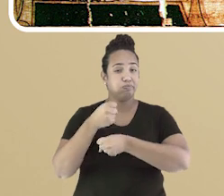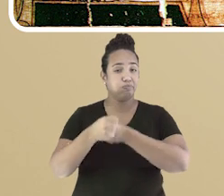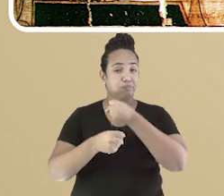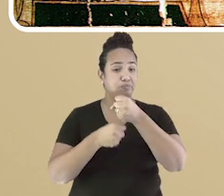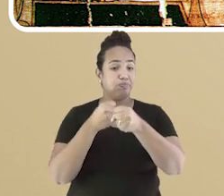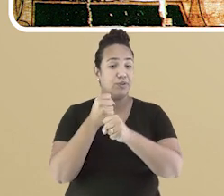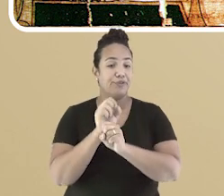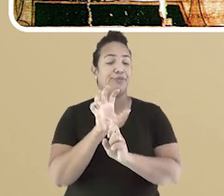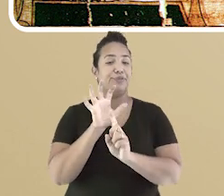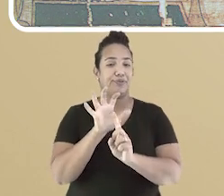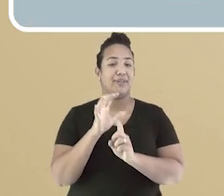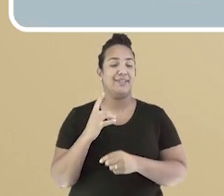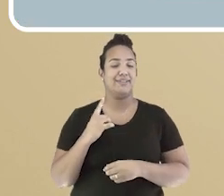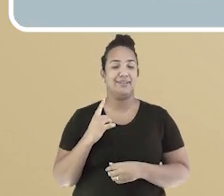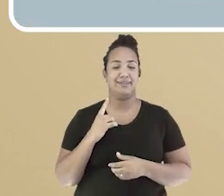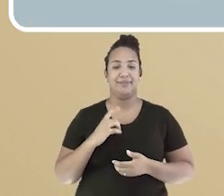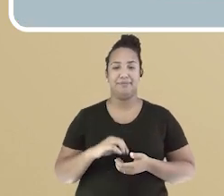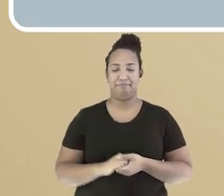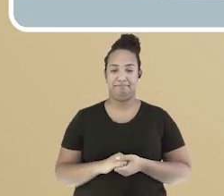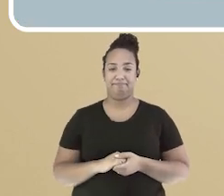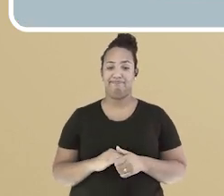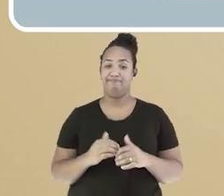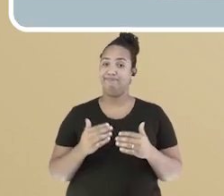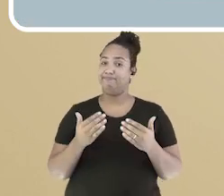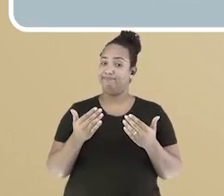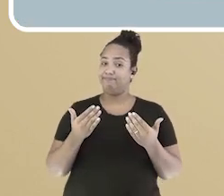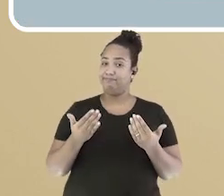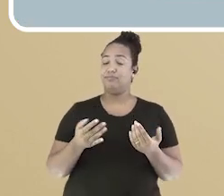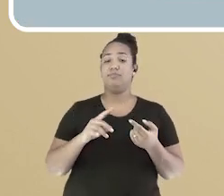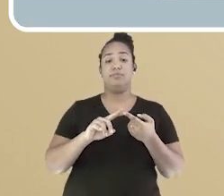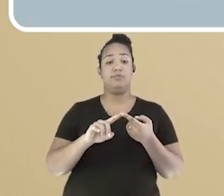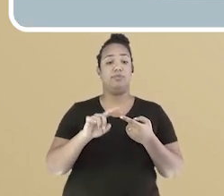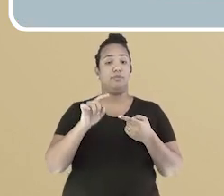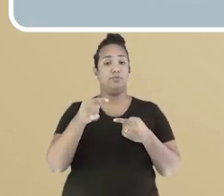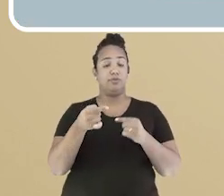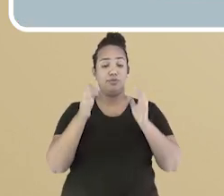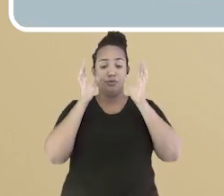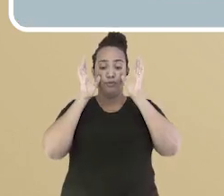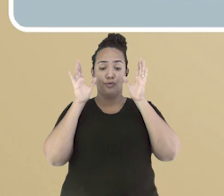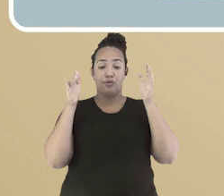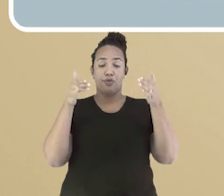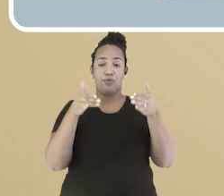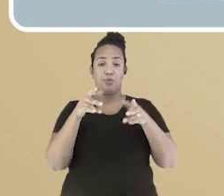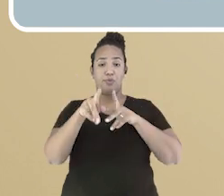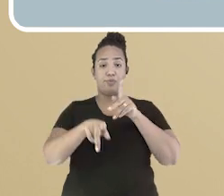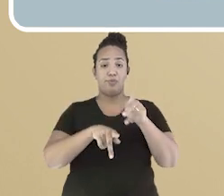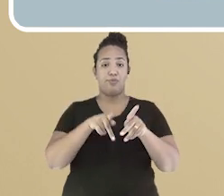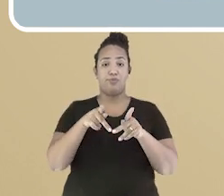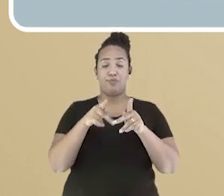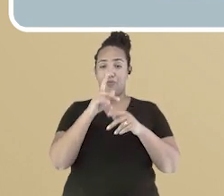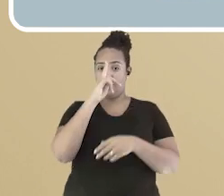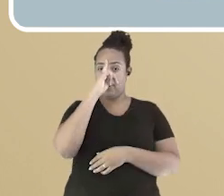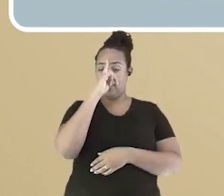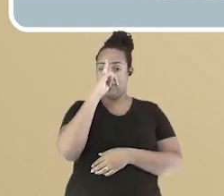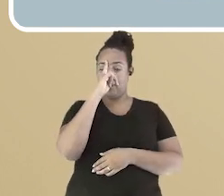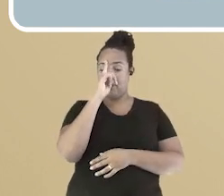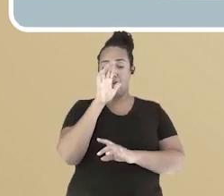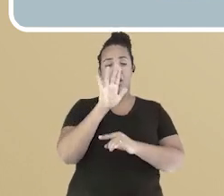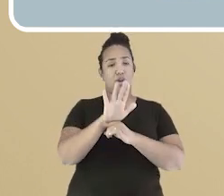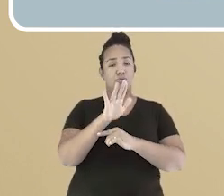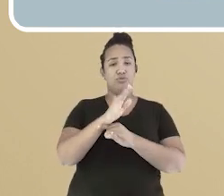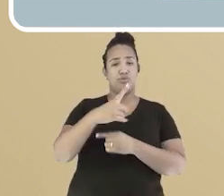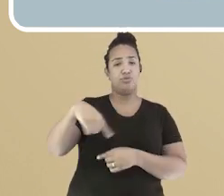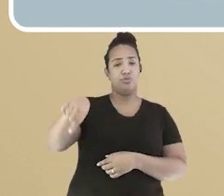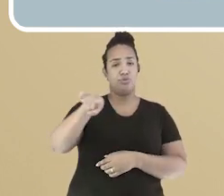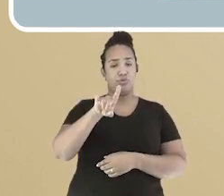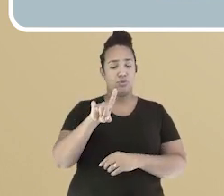daqui a pouco. Alguns séculos depois, merece destaque a civilização grega, que nos deu diversas contribuições no nosso modo